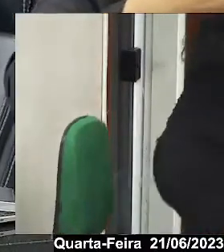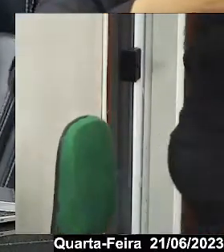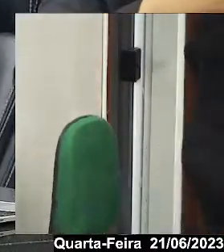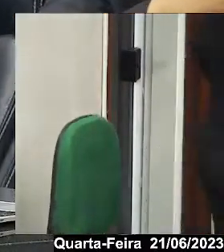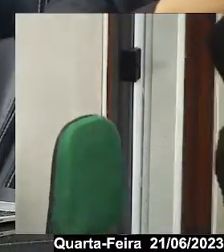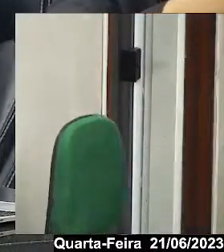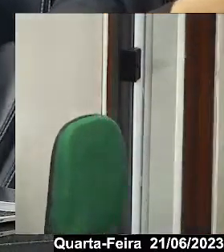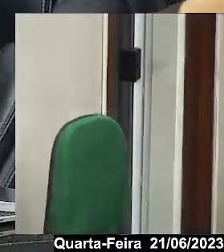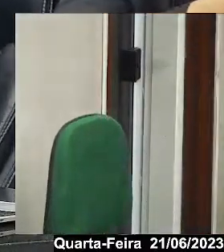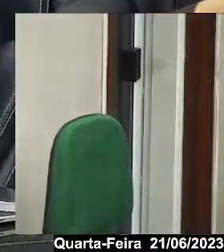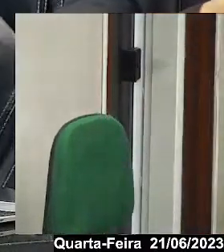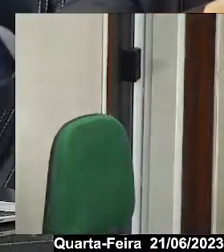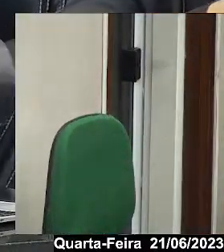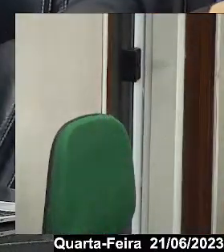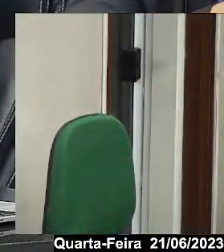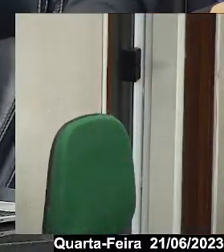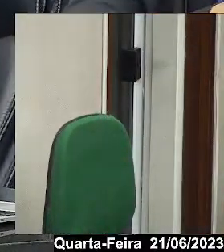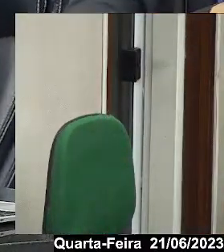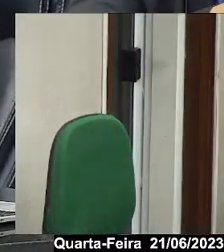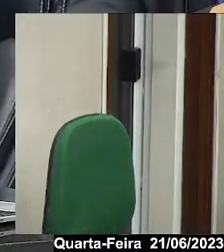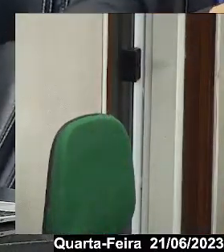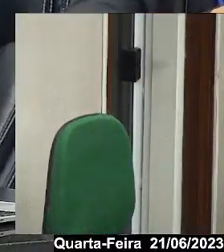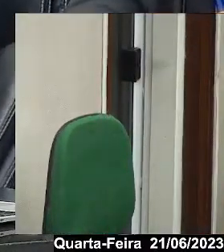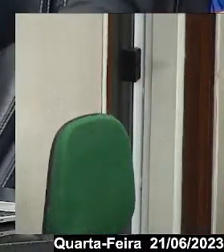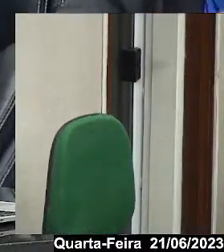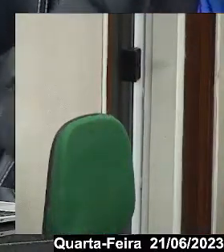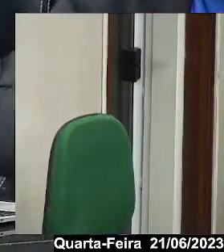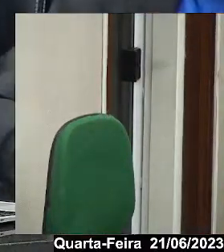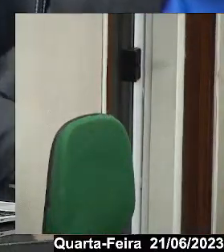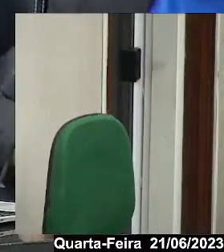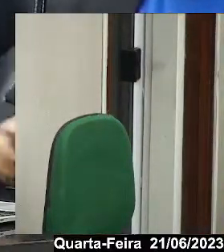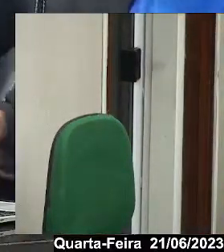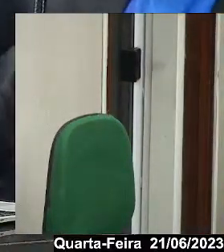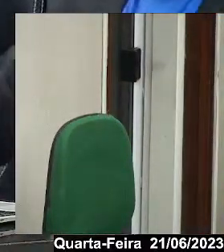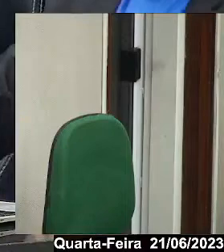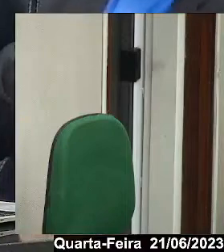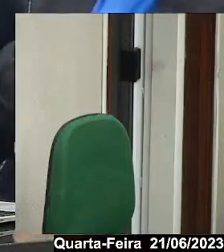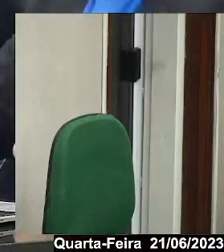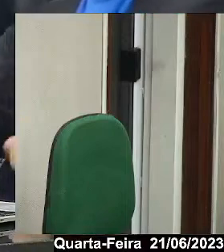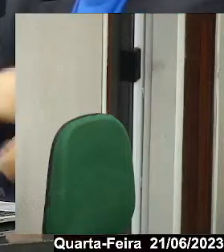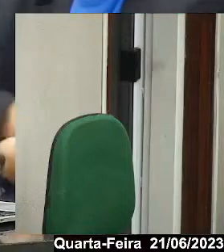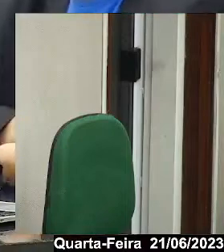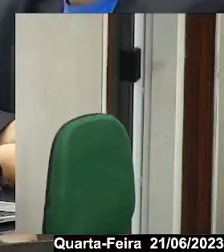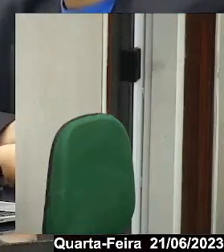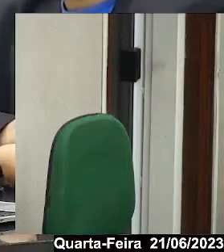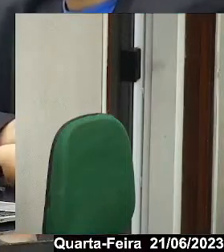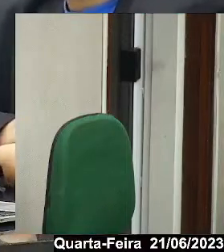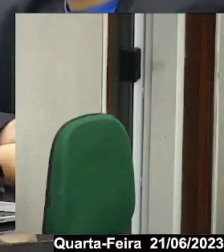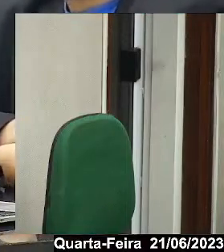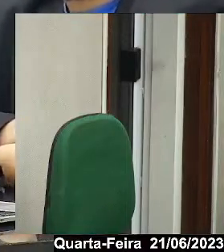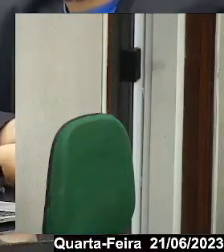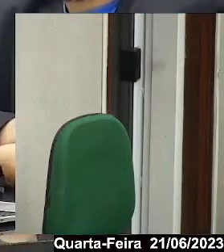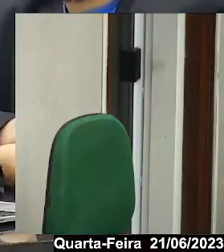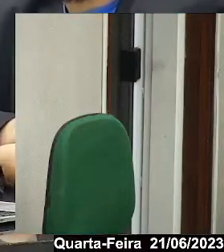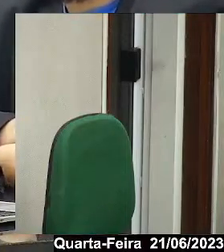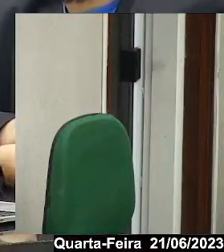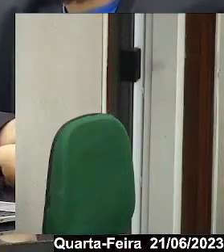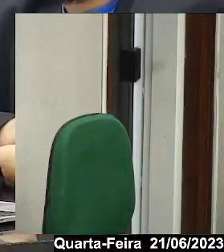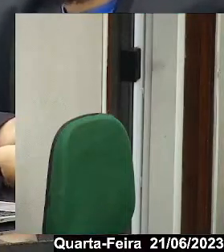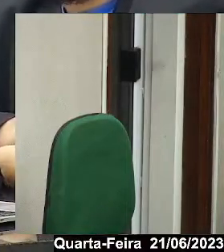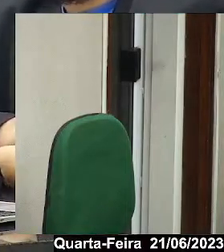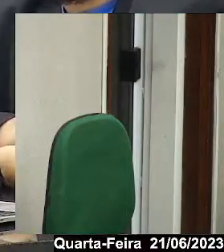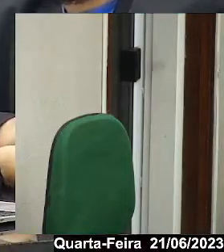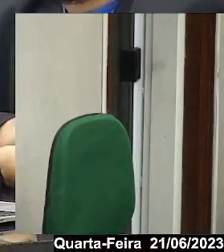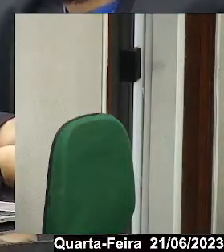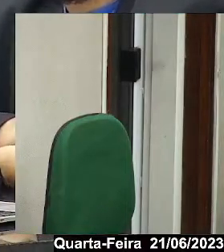alguns vereadores, falar que só o vereador Abidão Salvador da Pátria, sem pesquisar, sem procurar a gente, Dedé. E eu,